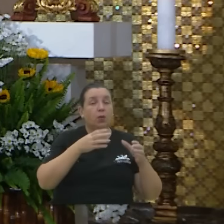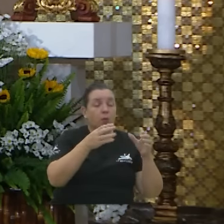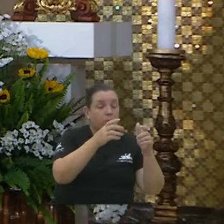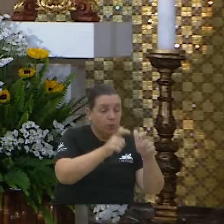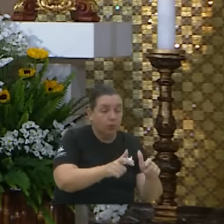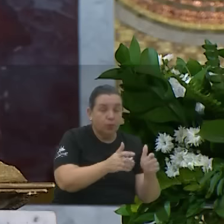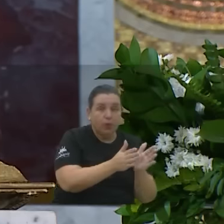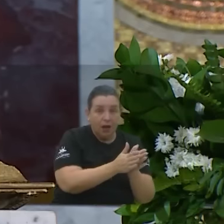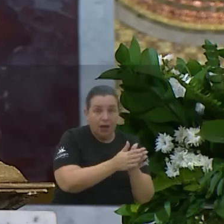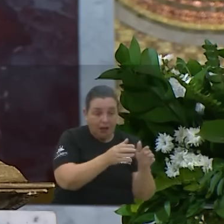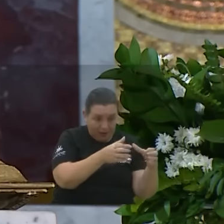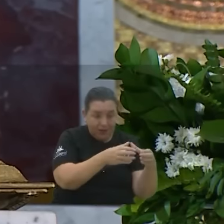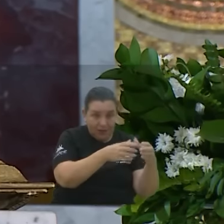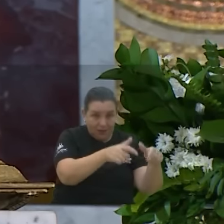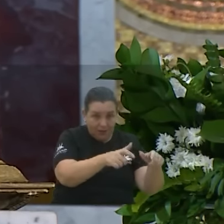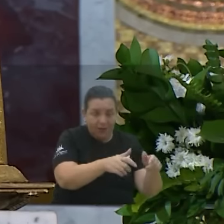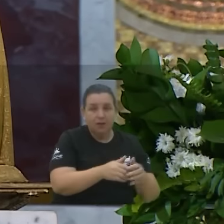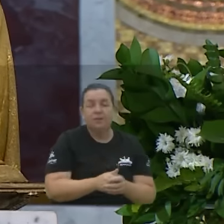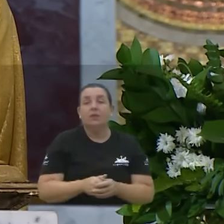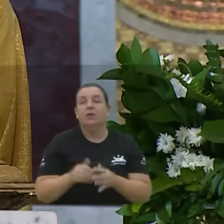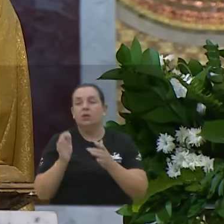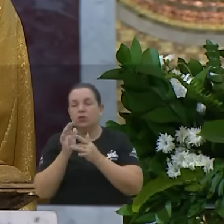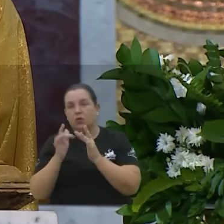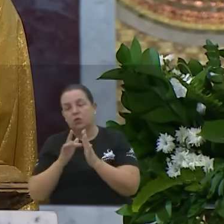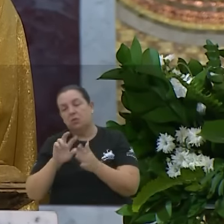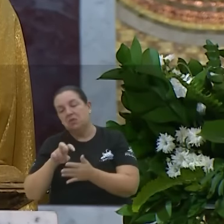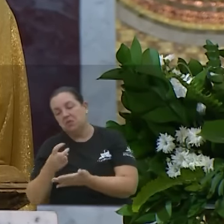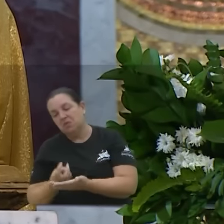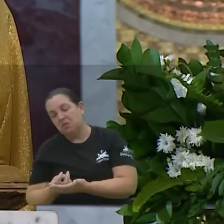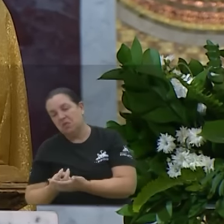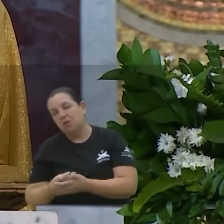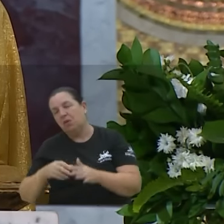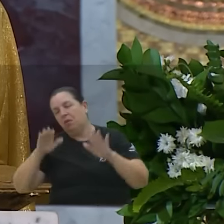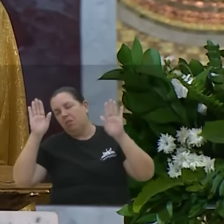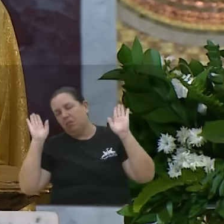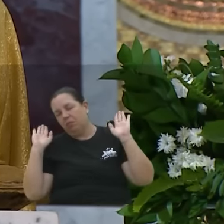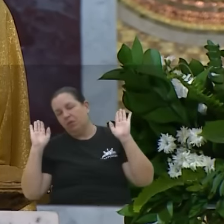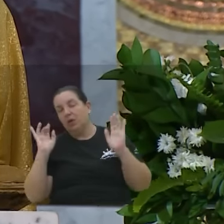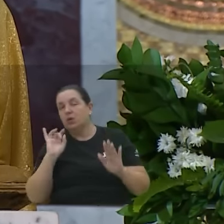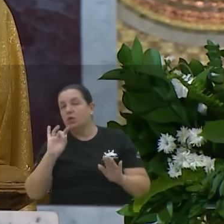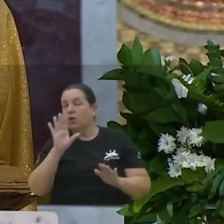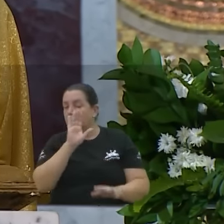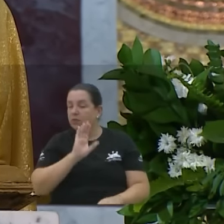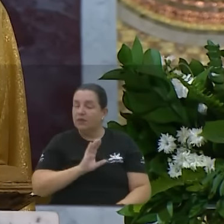que Jesus morreu só para os católicos? Pasme, mas não.